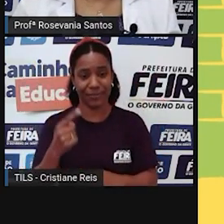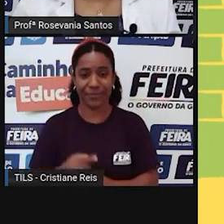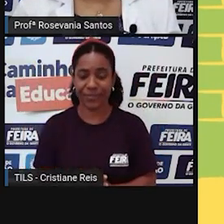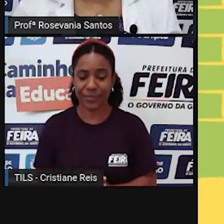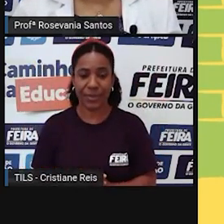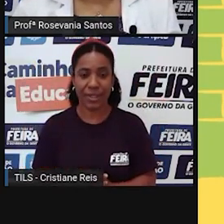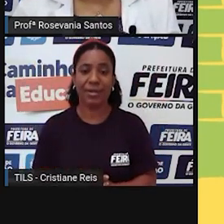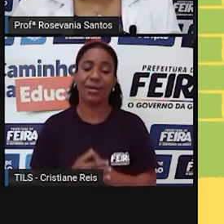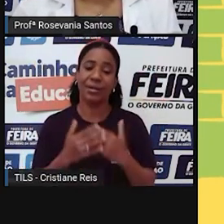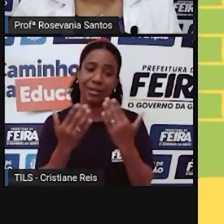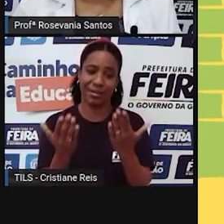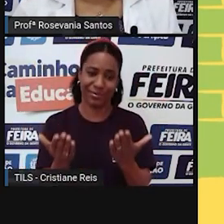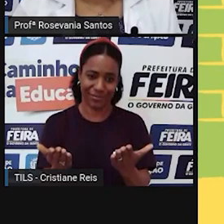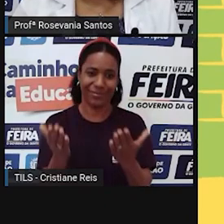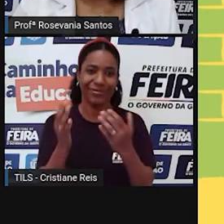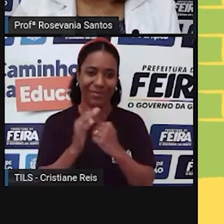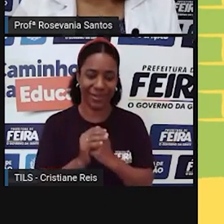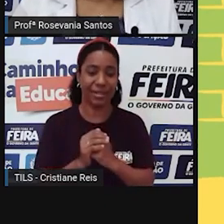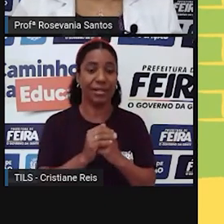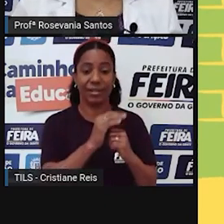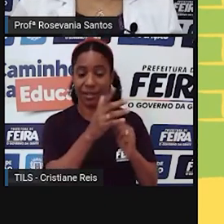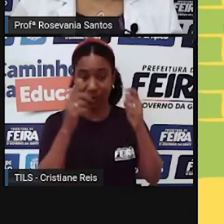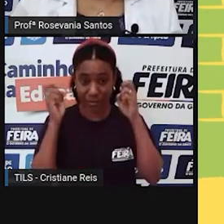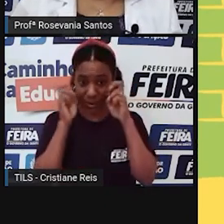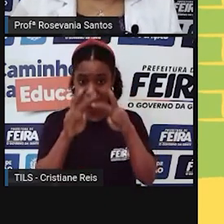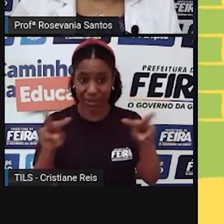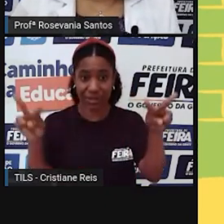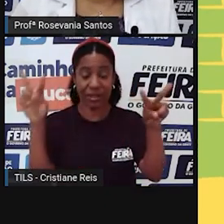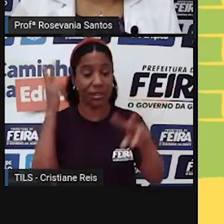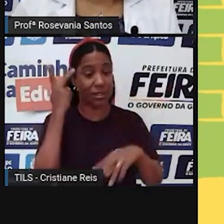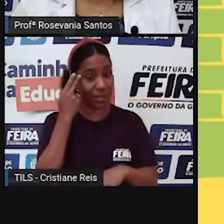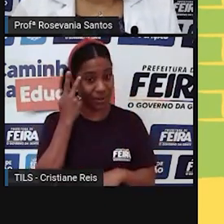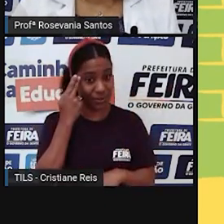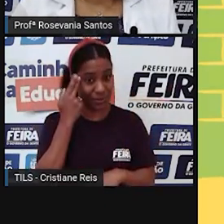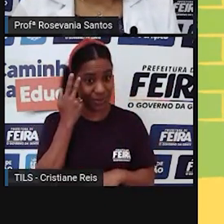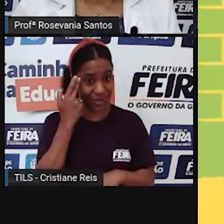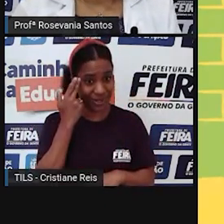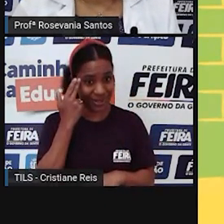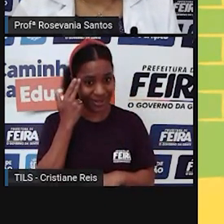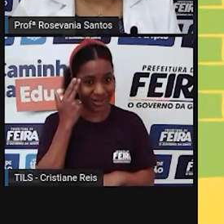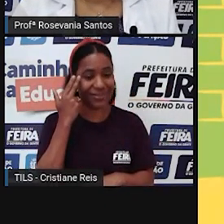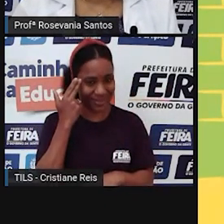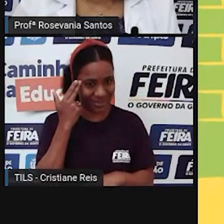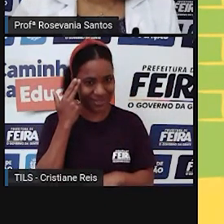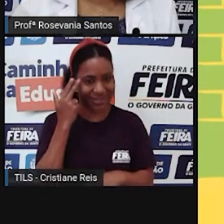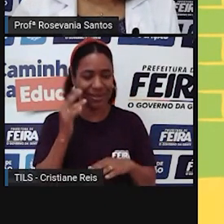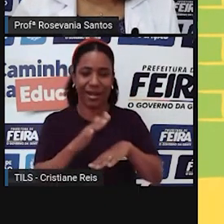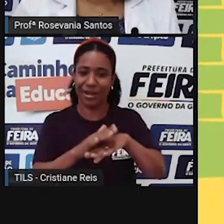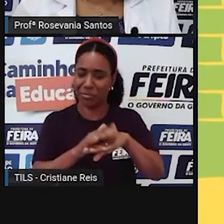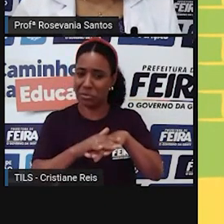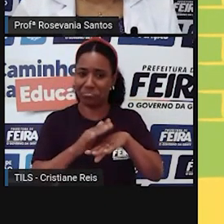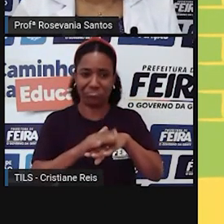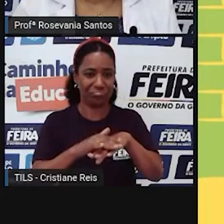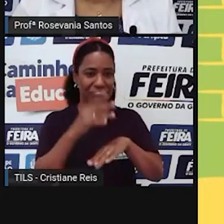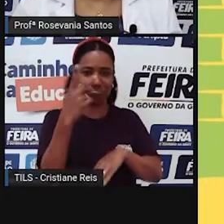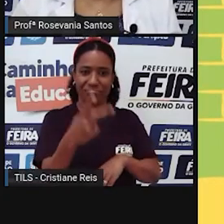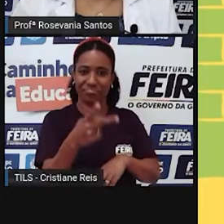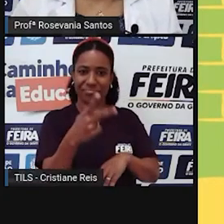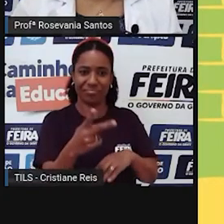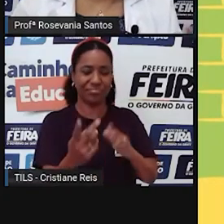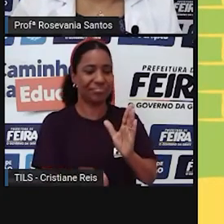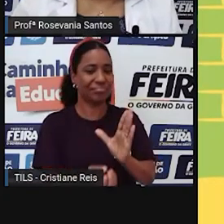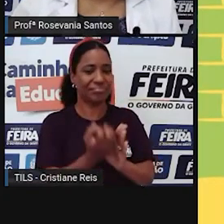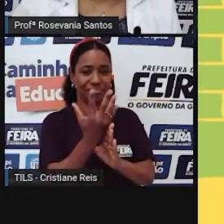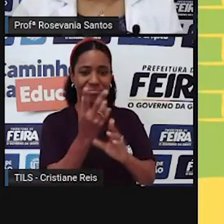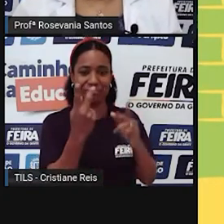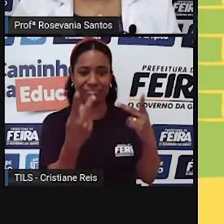naturais e os elementos criados pelo homem. Já as paisagens que têm essa característica mais de predomínio naturais,